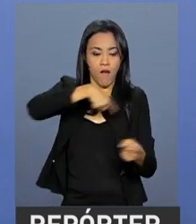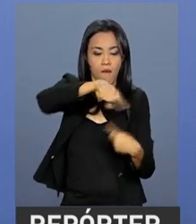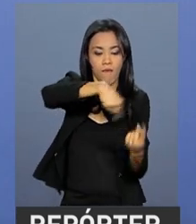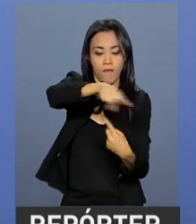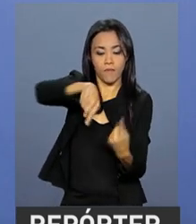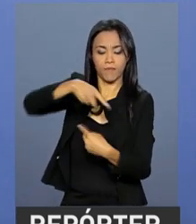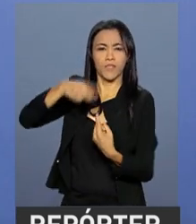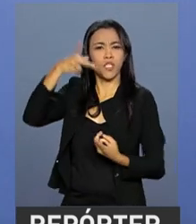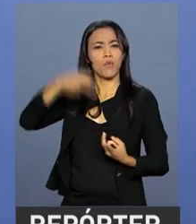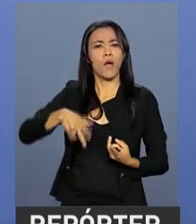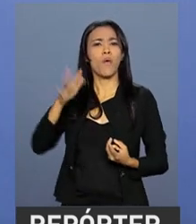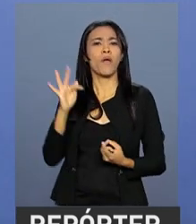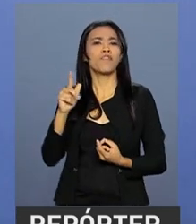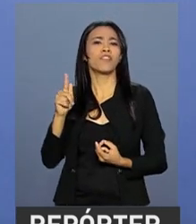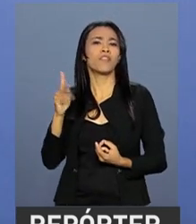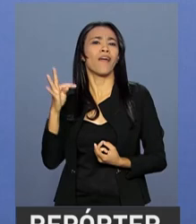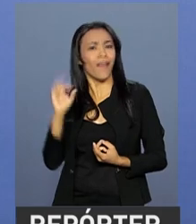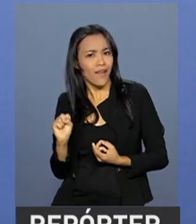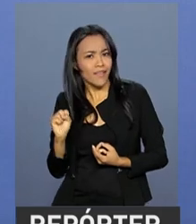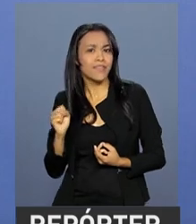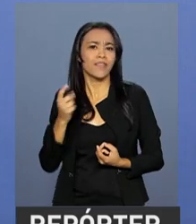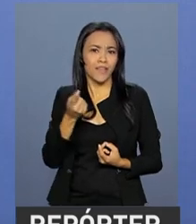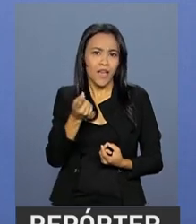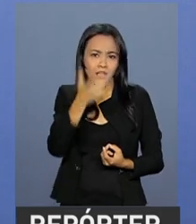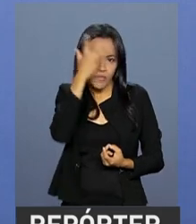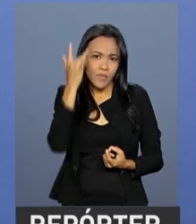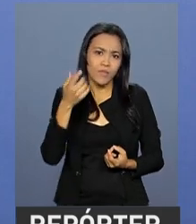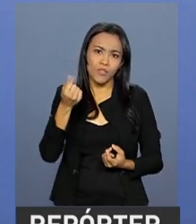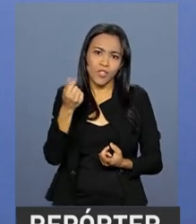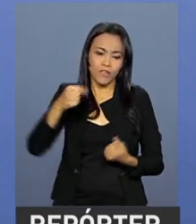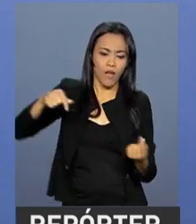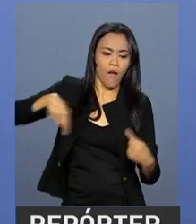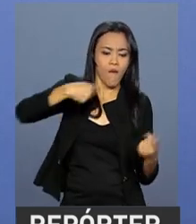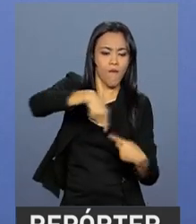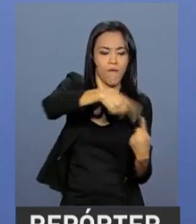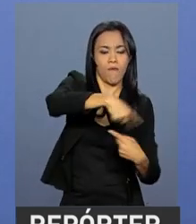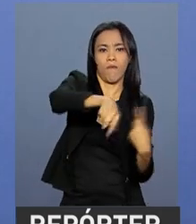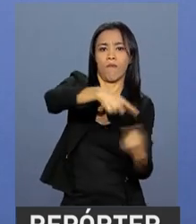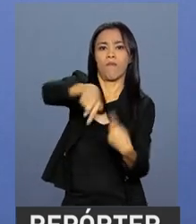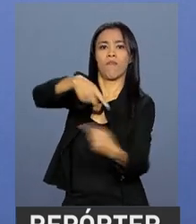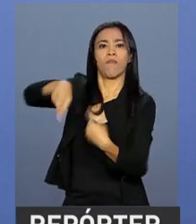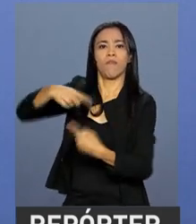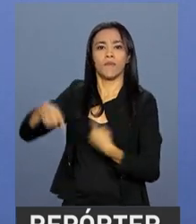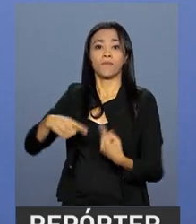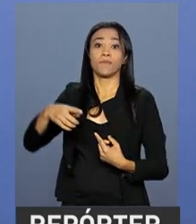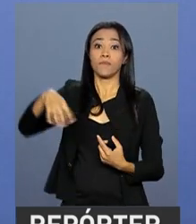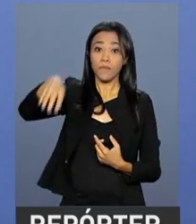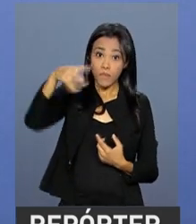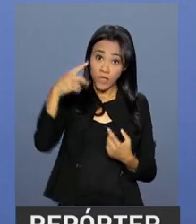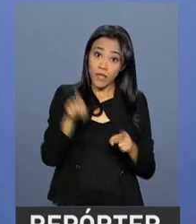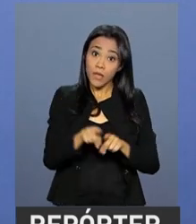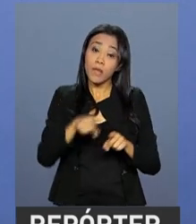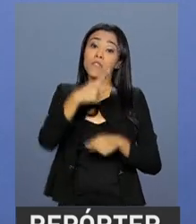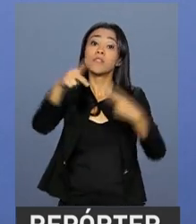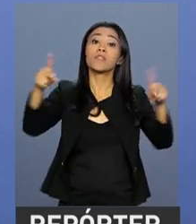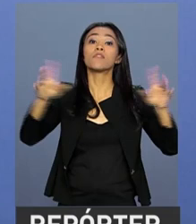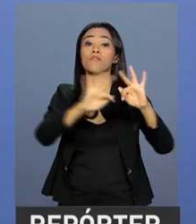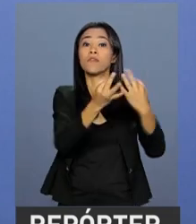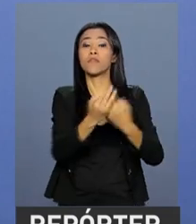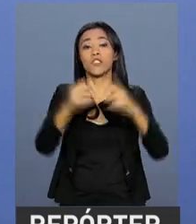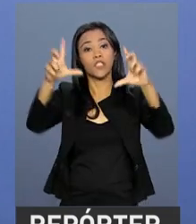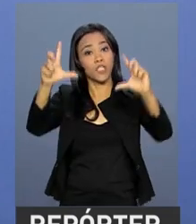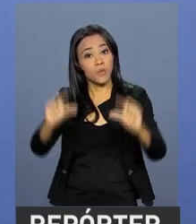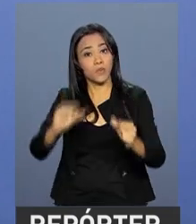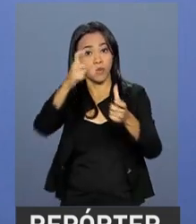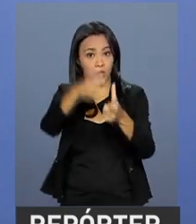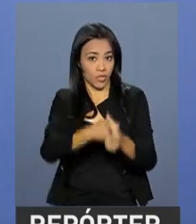caso do fgts vai entrar para o consumo vai entrar para as famílias reduziram sou seu endividamento e